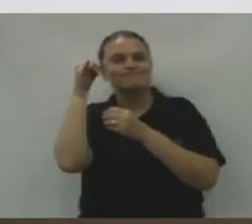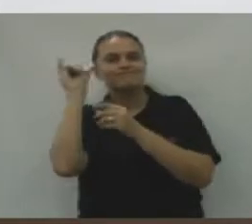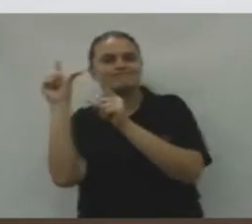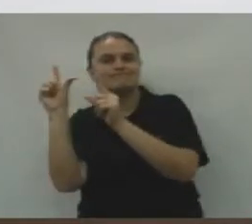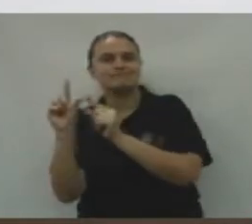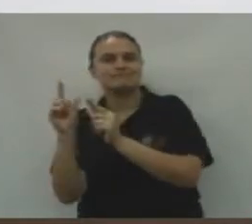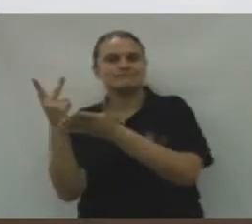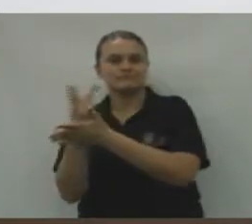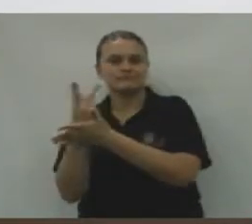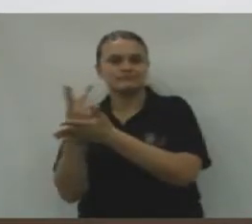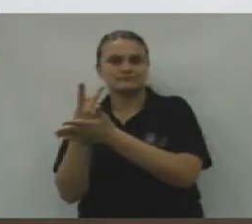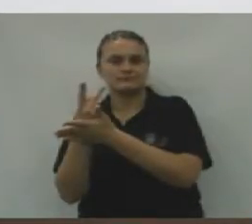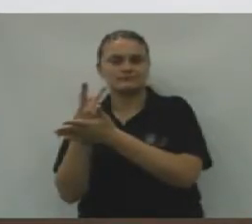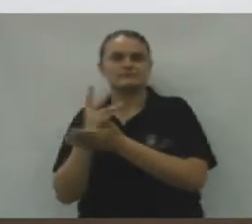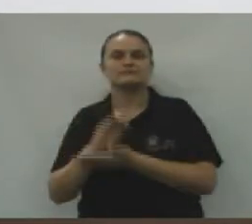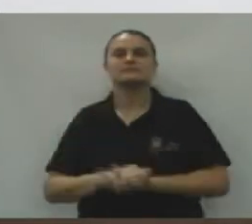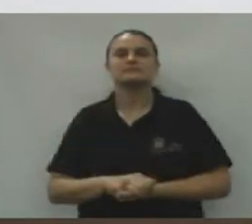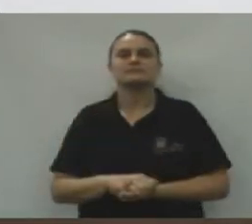ser